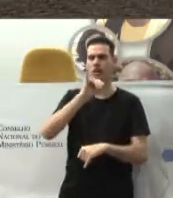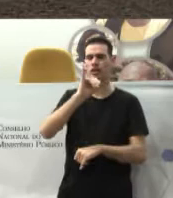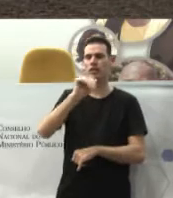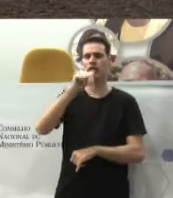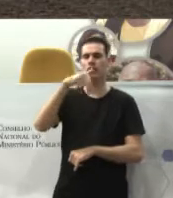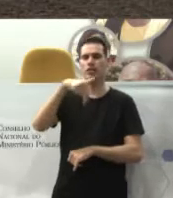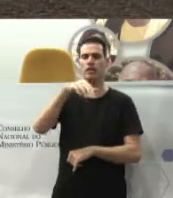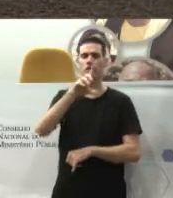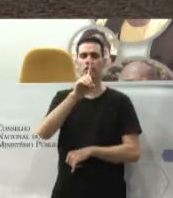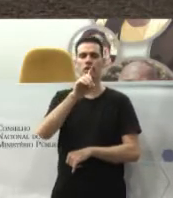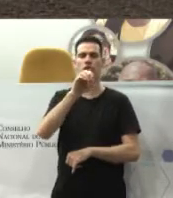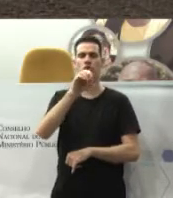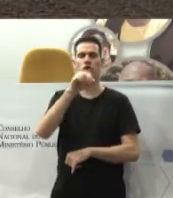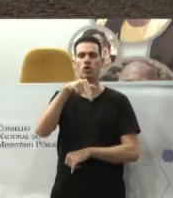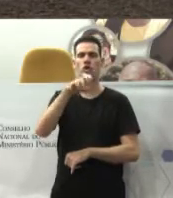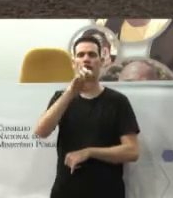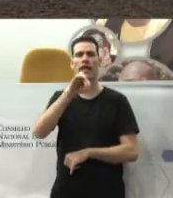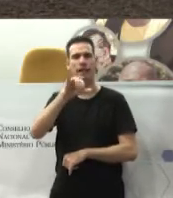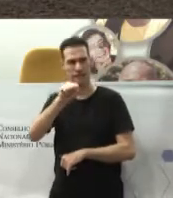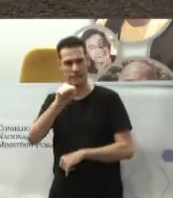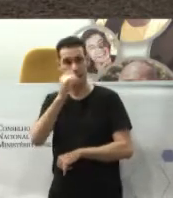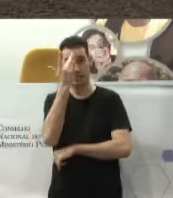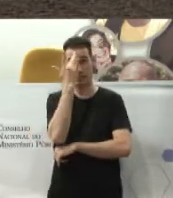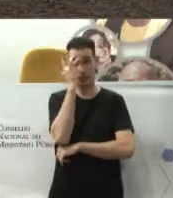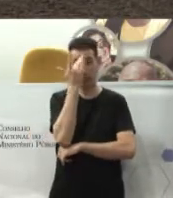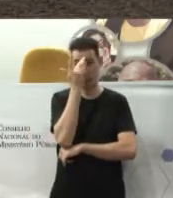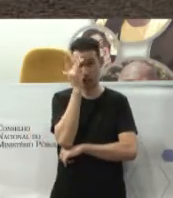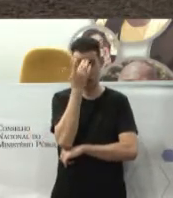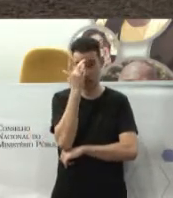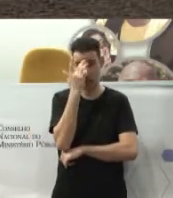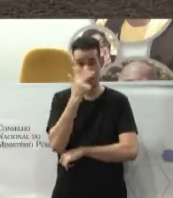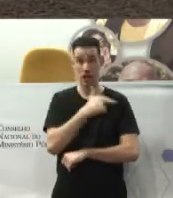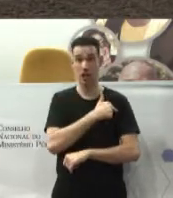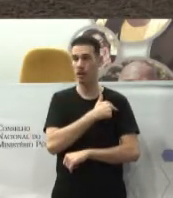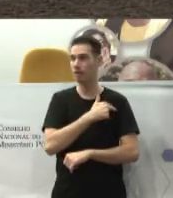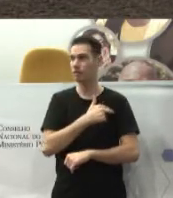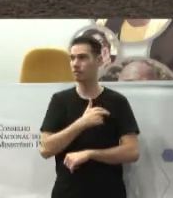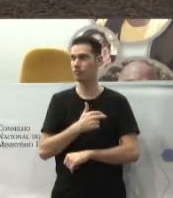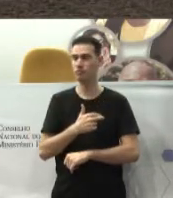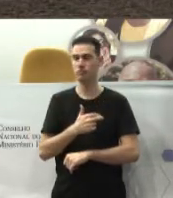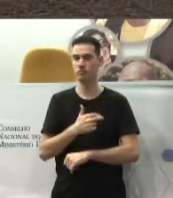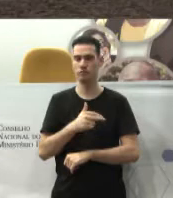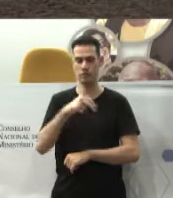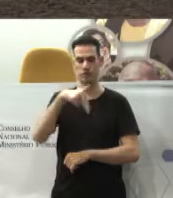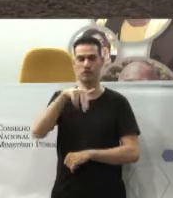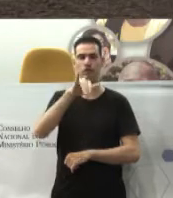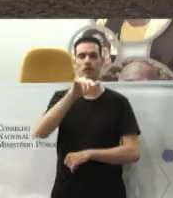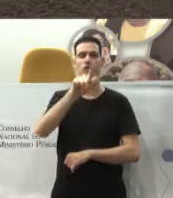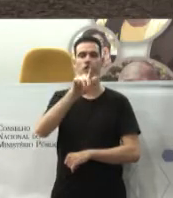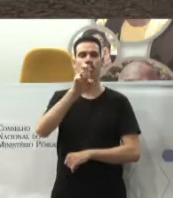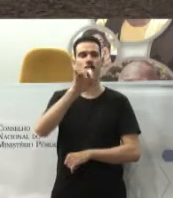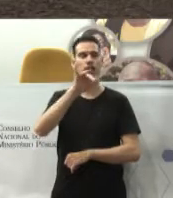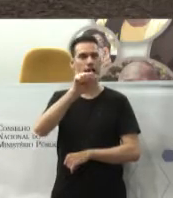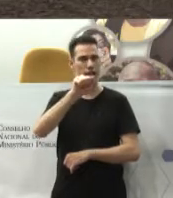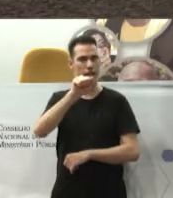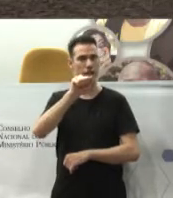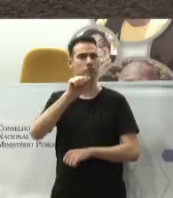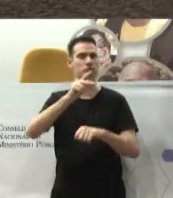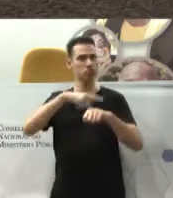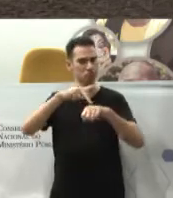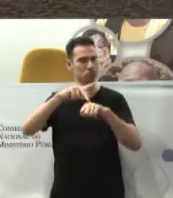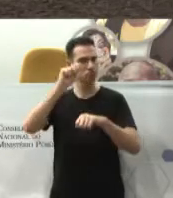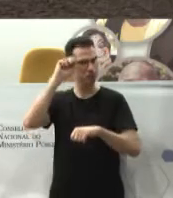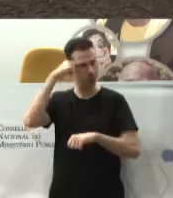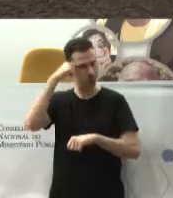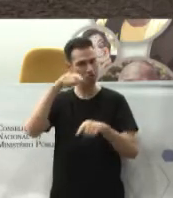que não é Tailândia, é Indonésia, Índia, China, Indonésia, Índia, Nigéria, África do Sul e Brasil.